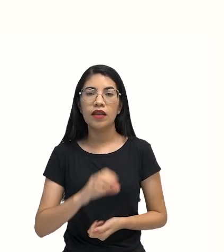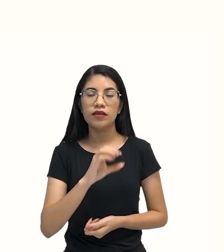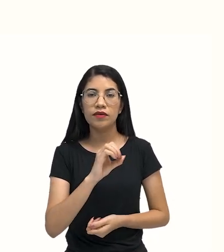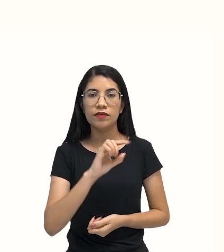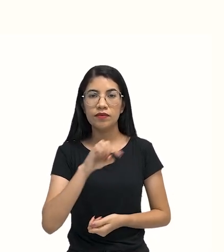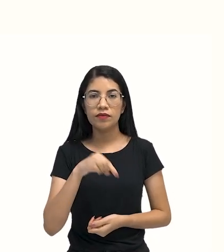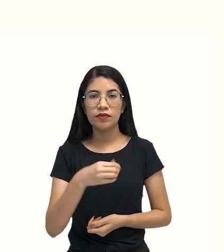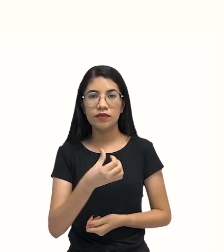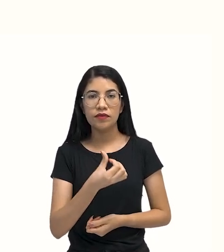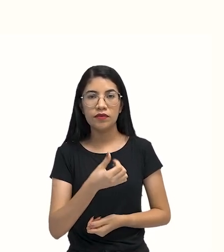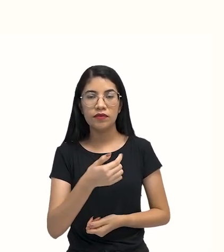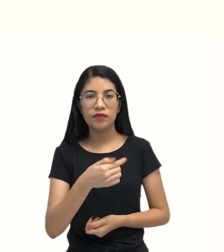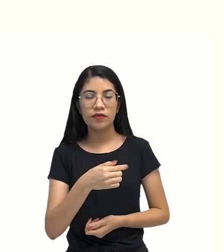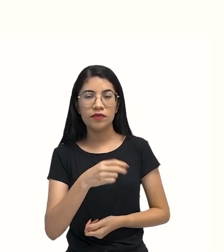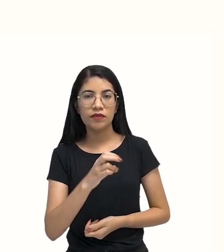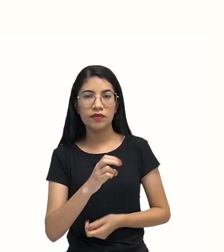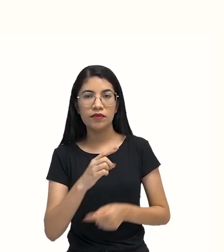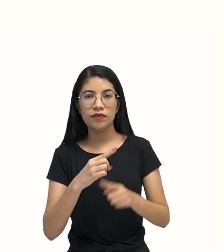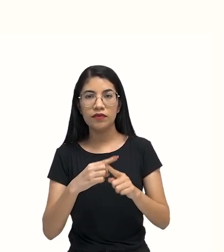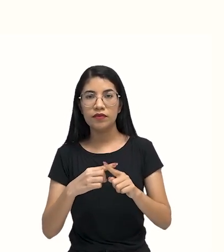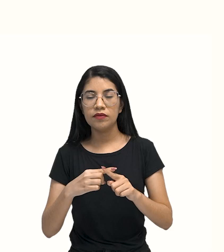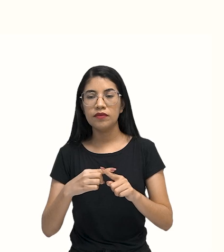porcentagem, vai ficar